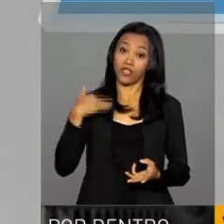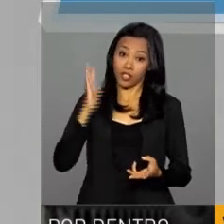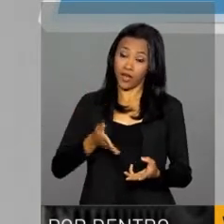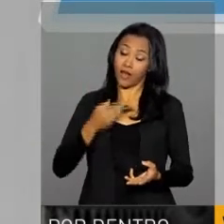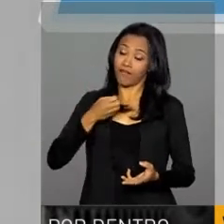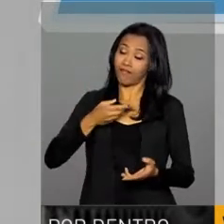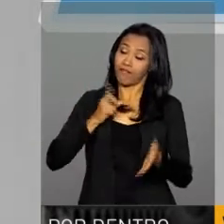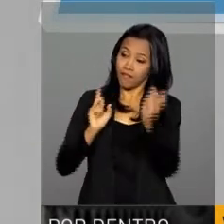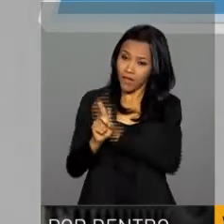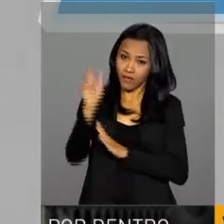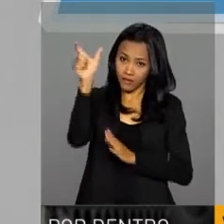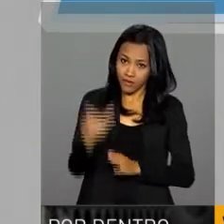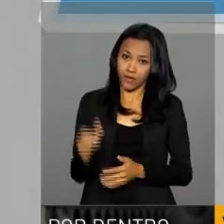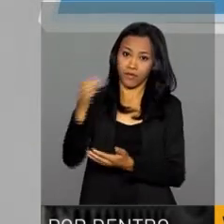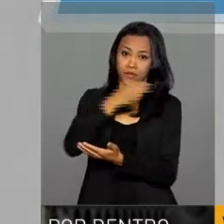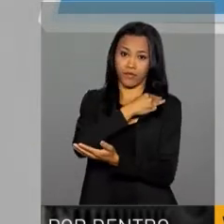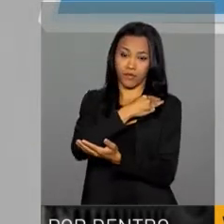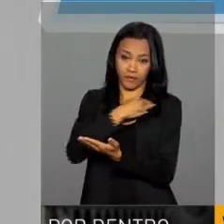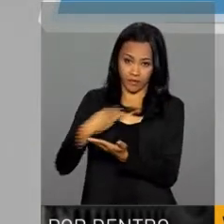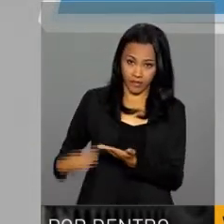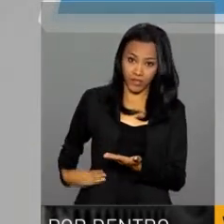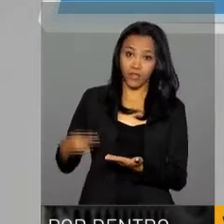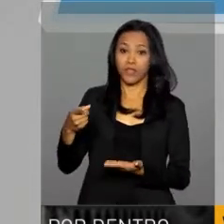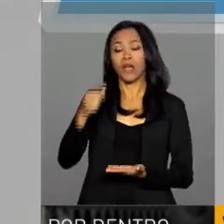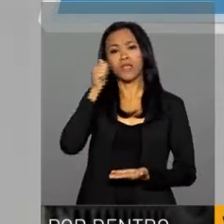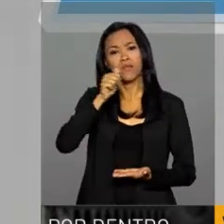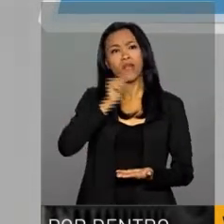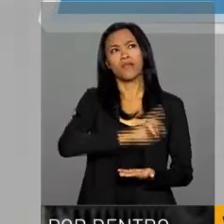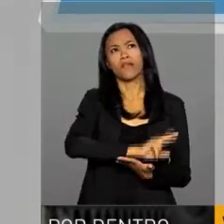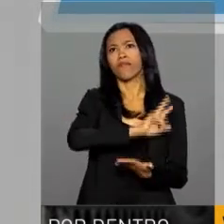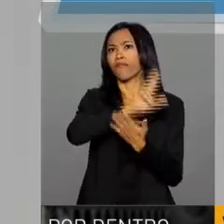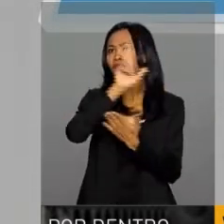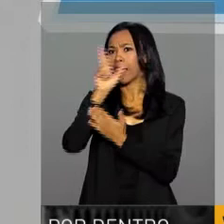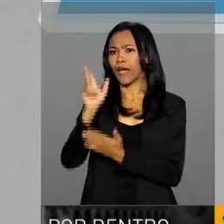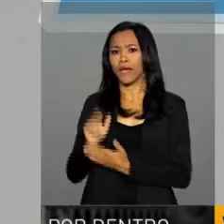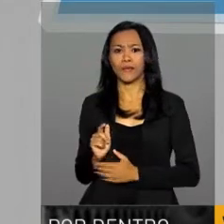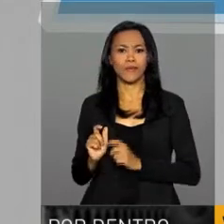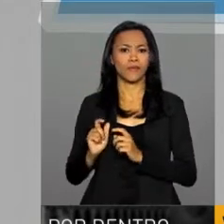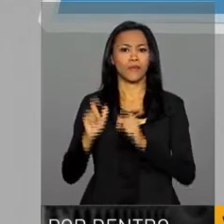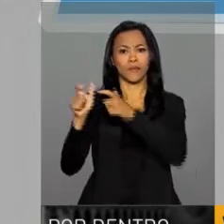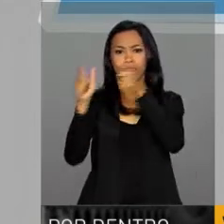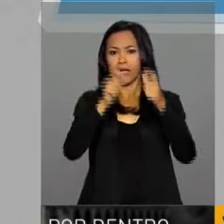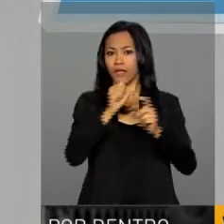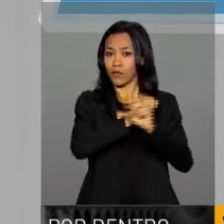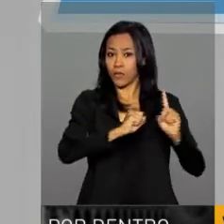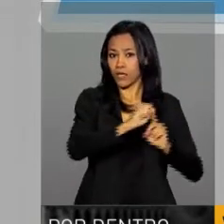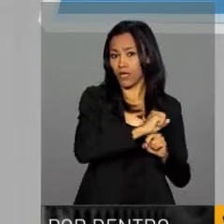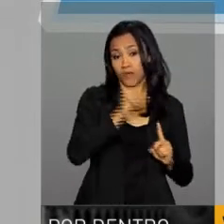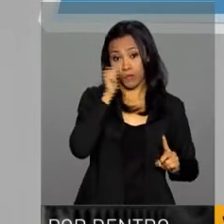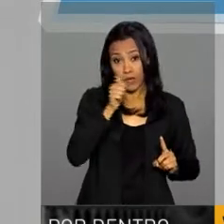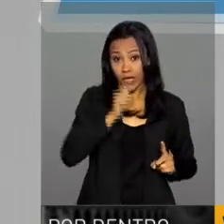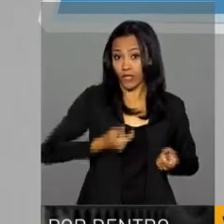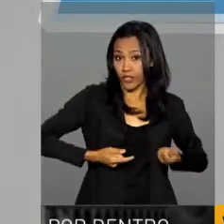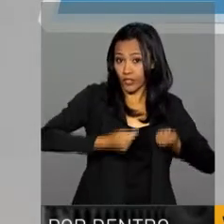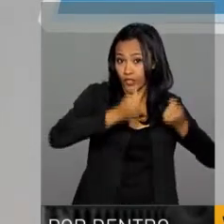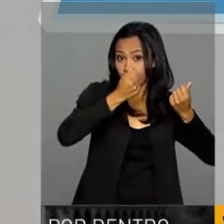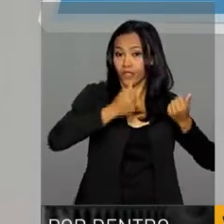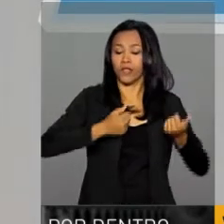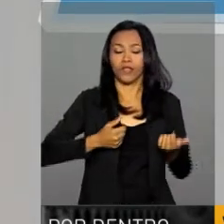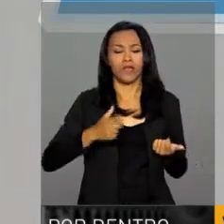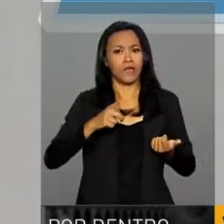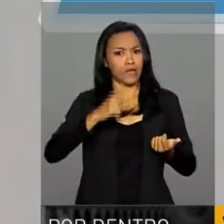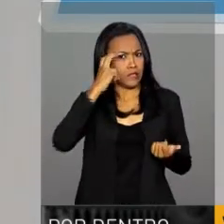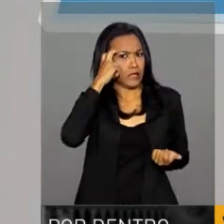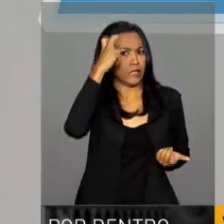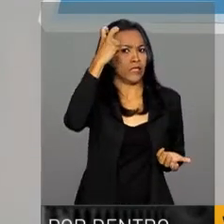a mulher em todas as escalas sociais ou seja tanto a mulher rica instruída independente financeiramente